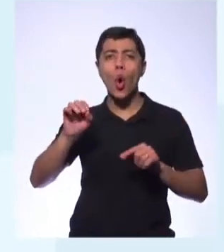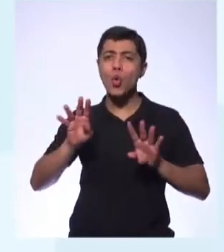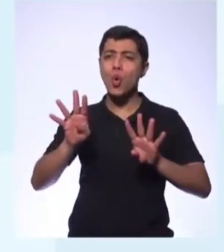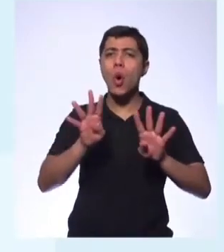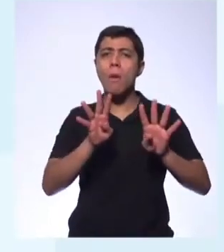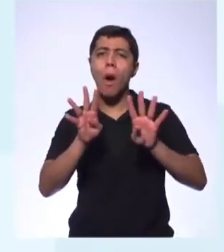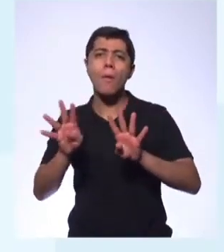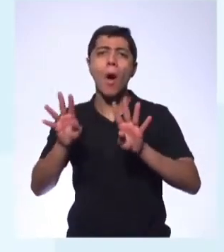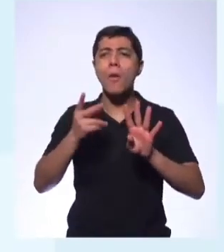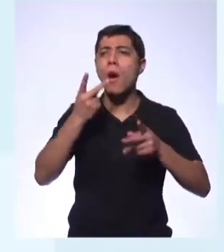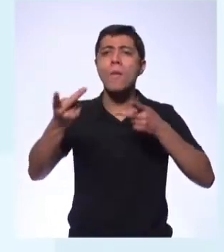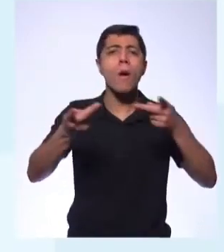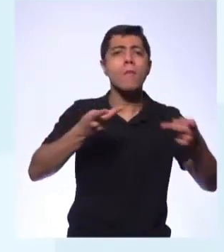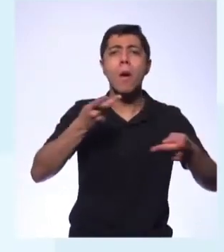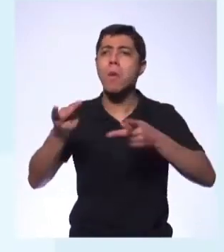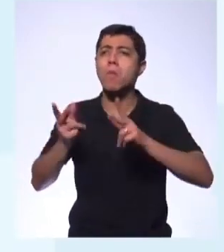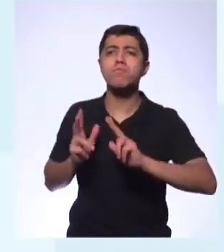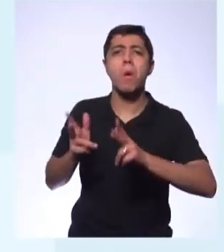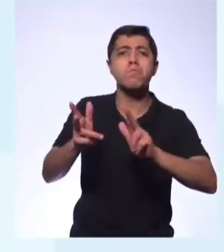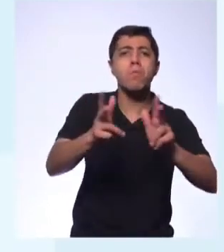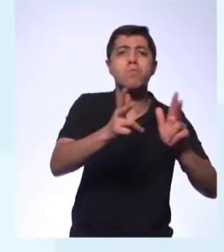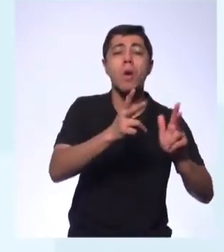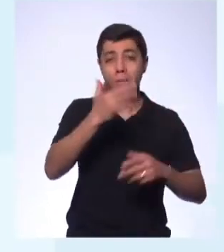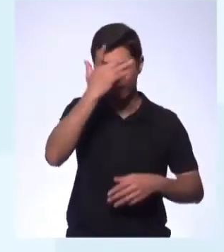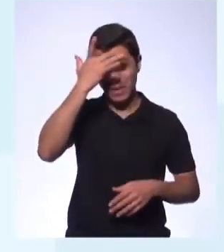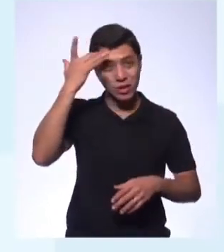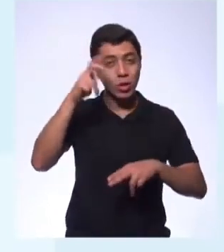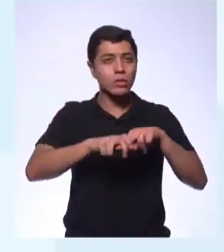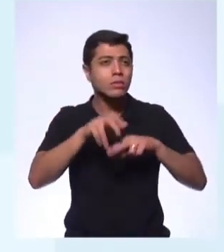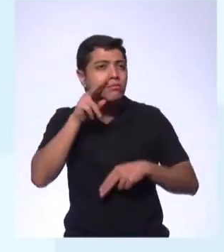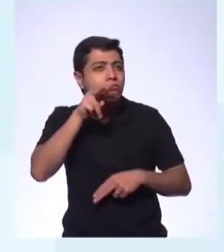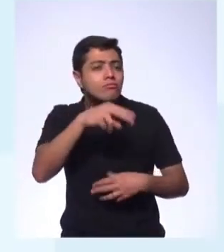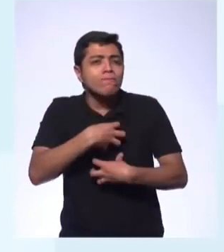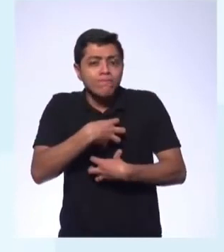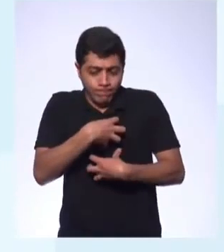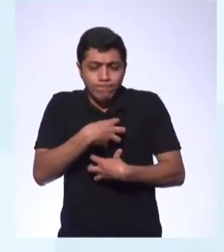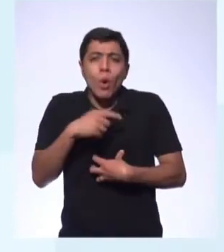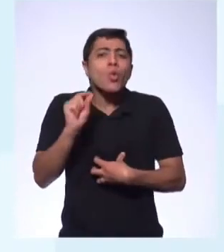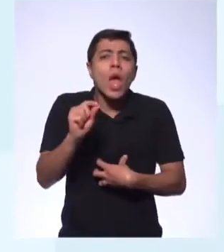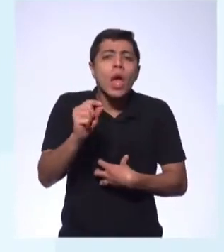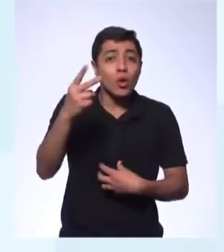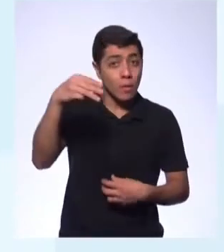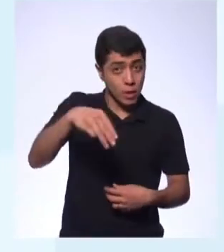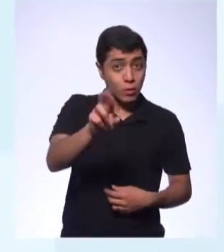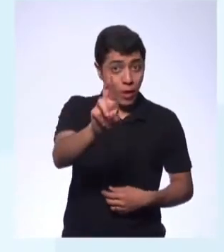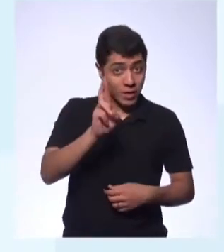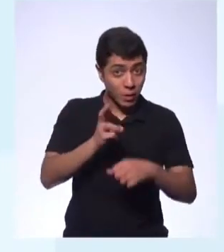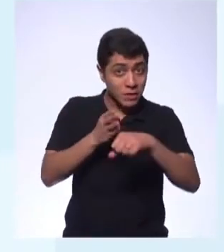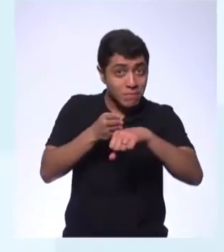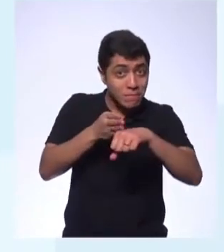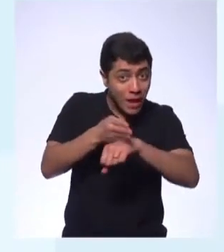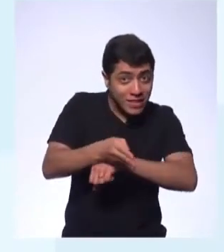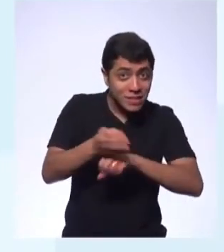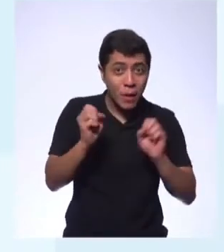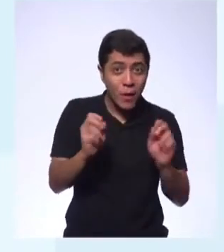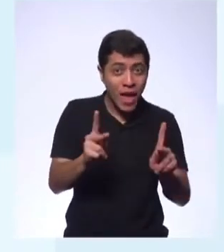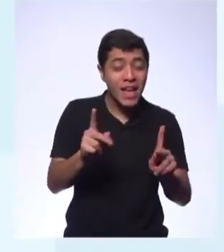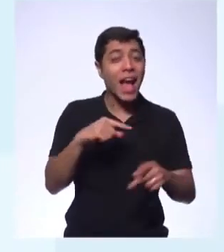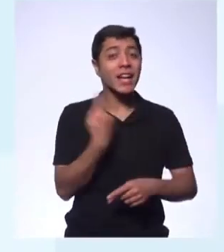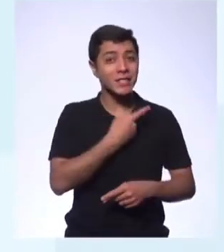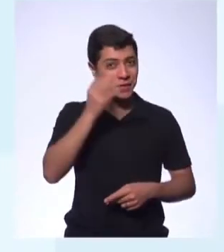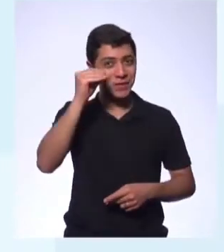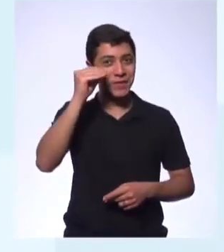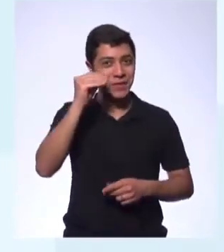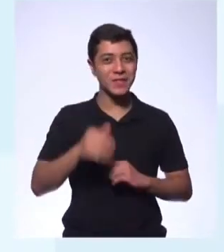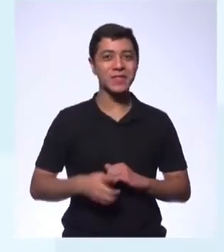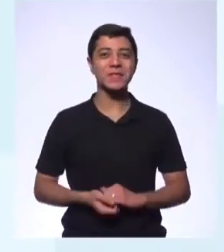consideração todo o conteúdo do que vem depois. 2 minutinhos e já voltamos com as respostas de vocês. Participe conosco no chat, estamos